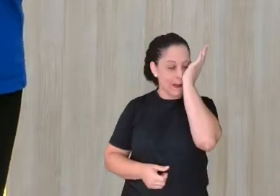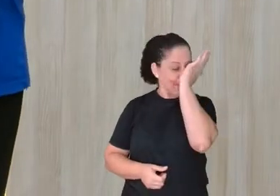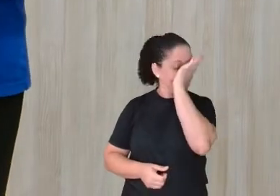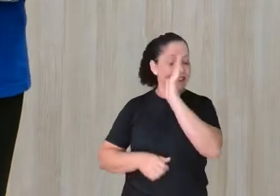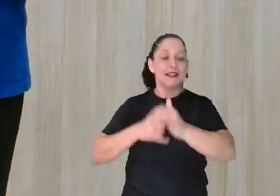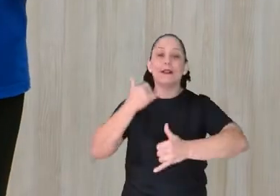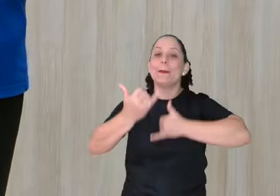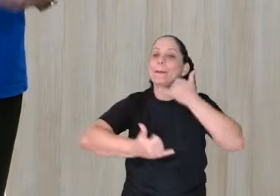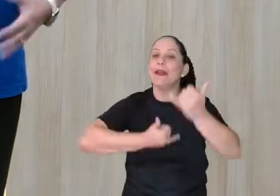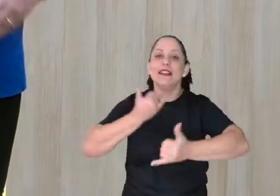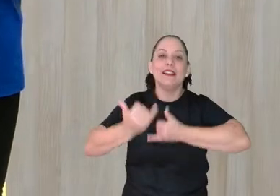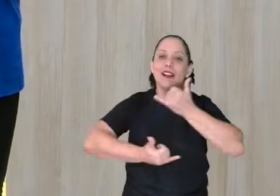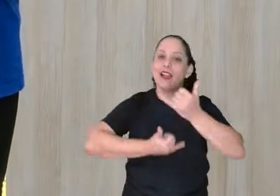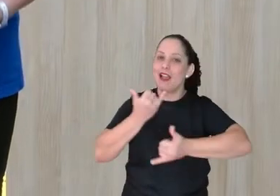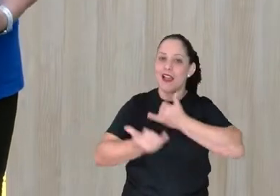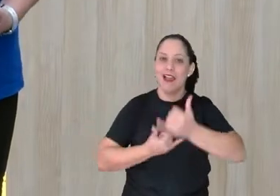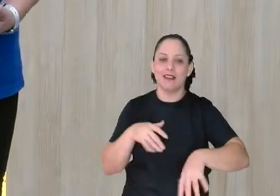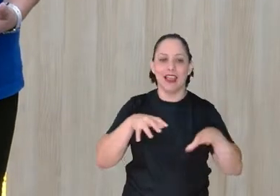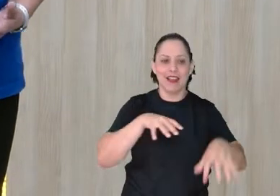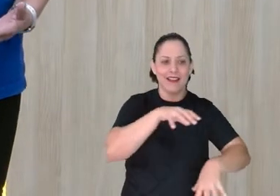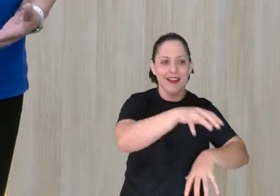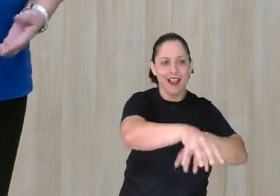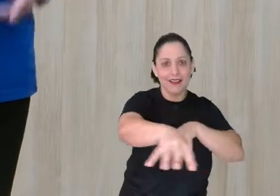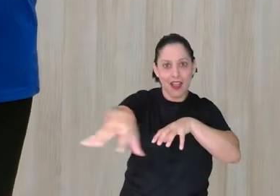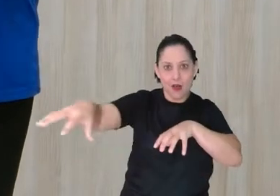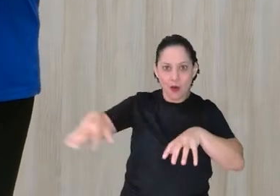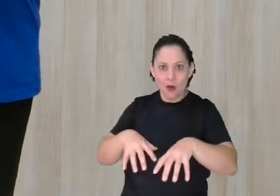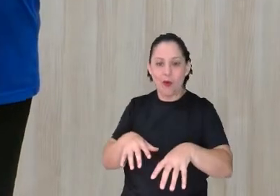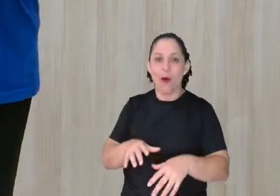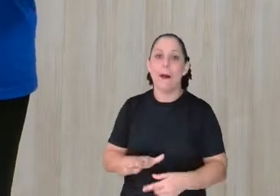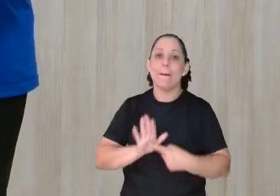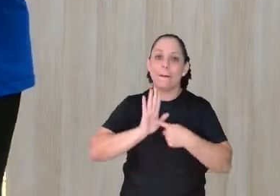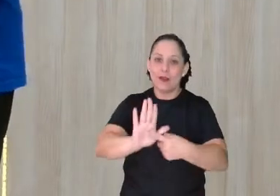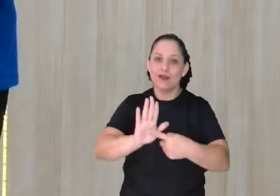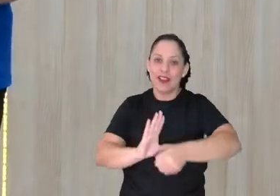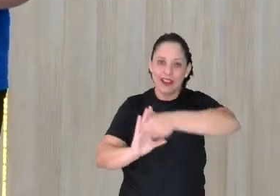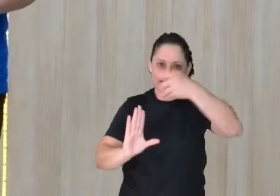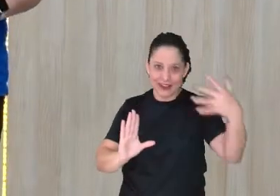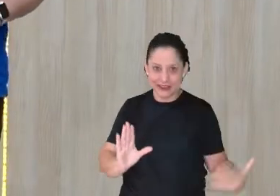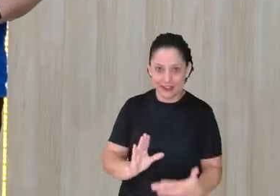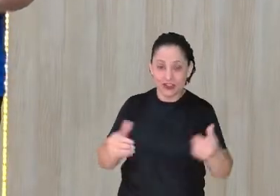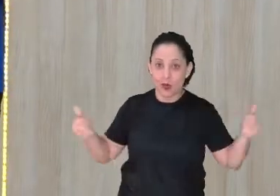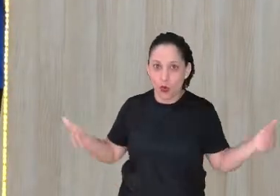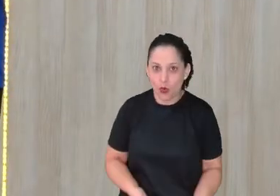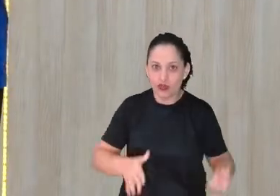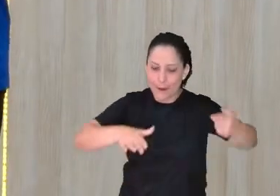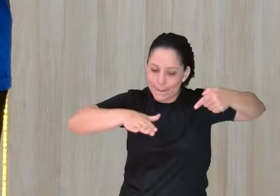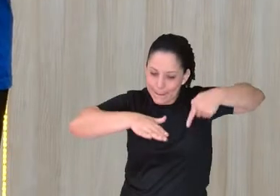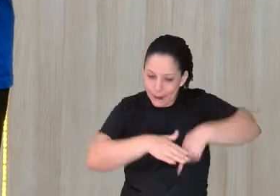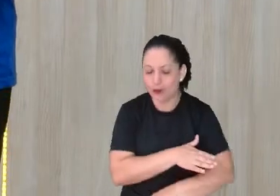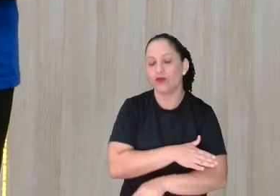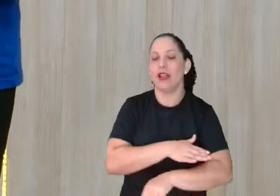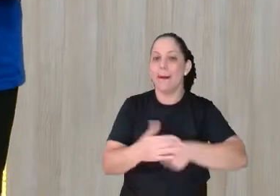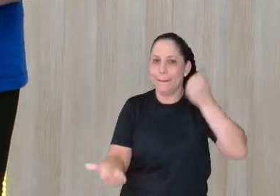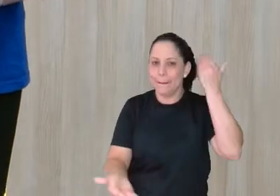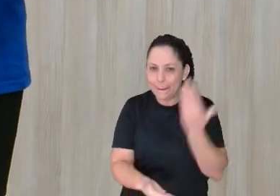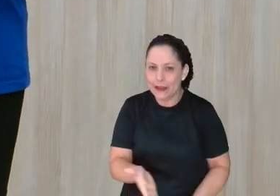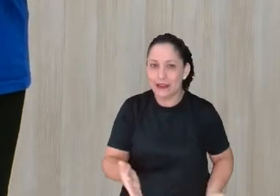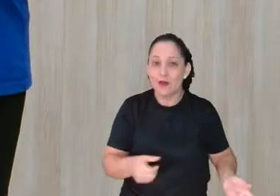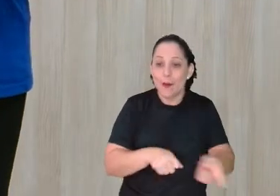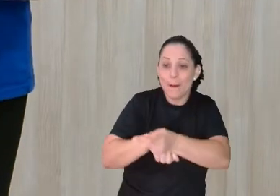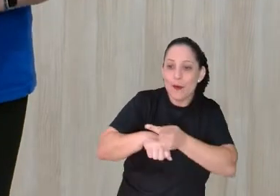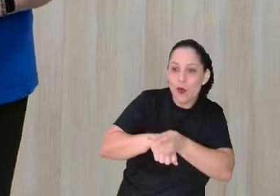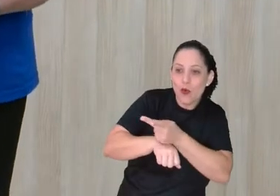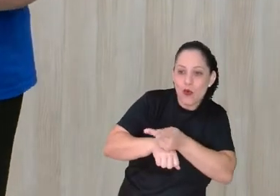em todos os biomas e apresentei algumas características. Mas hoje nós vamos aprofundar. Então, quem perdeu, vai lá no YouTube